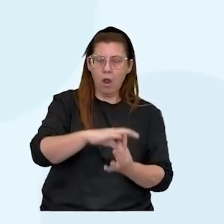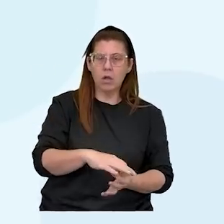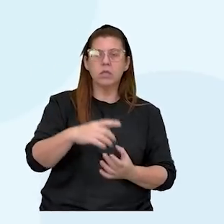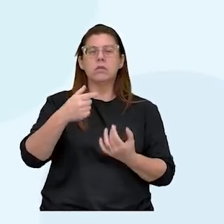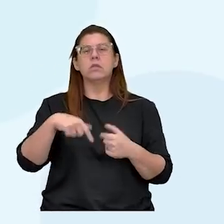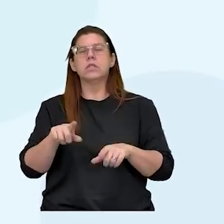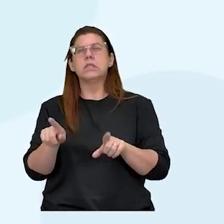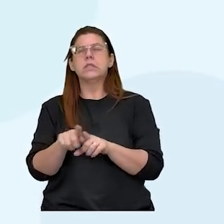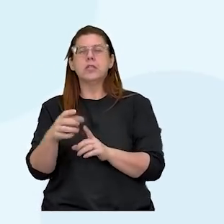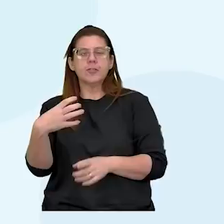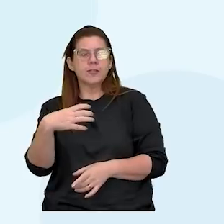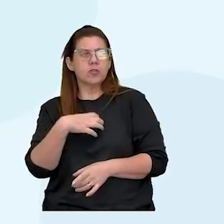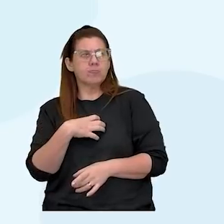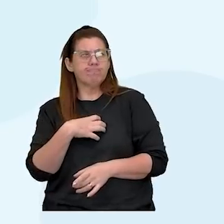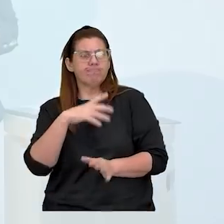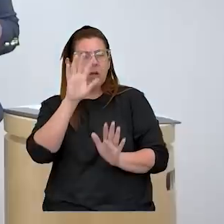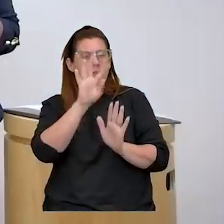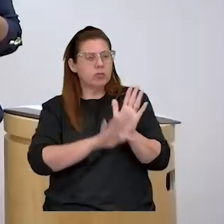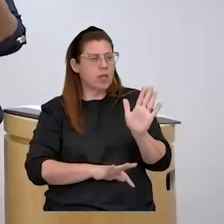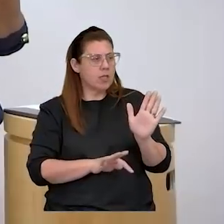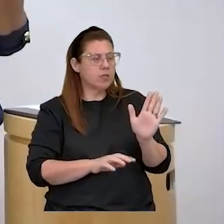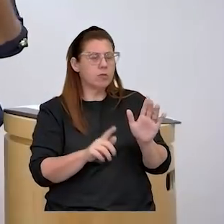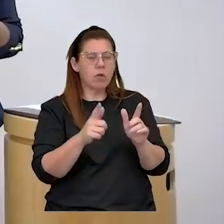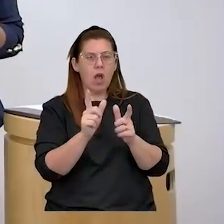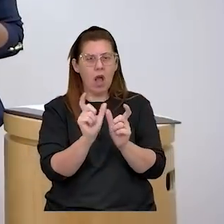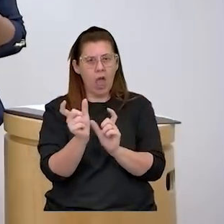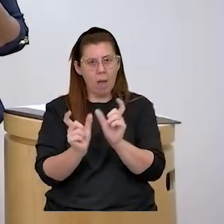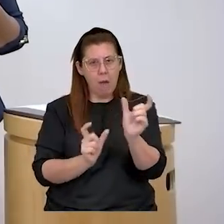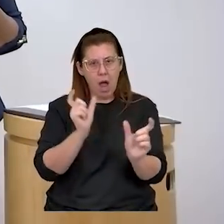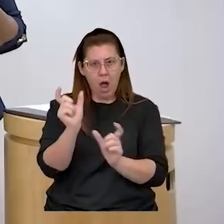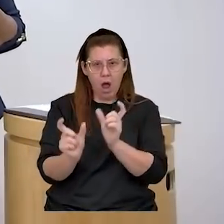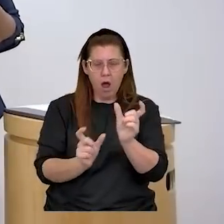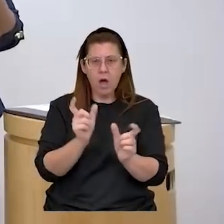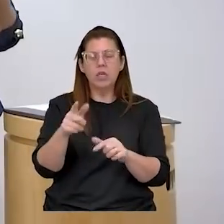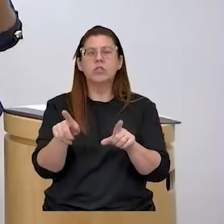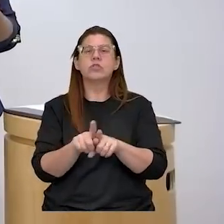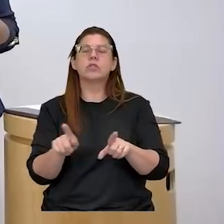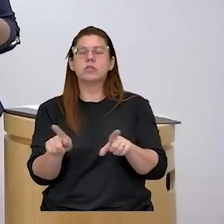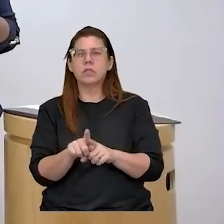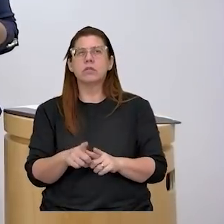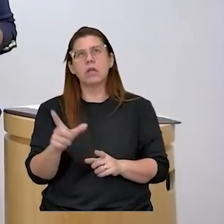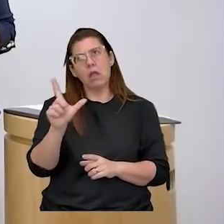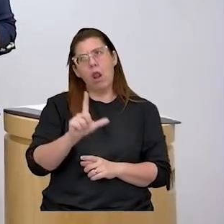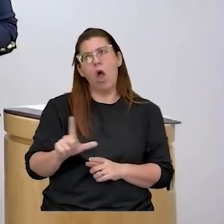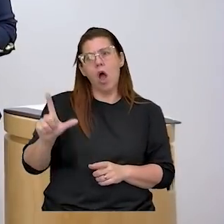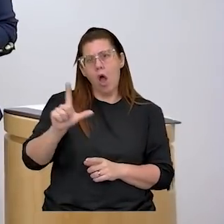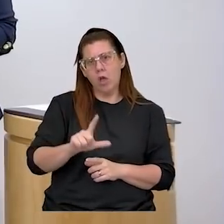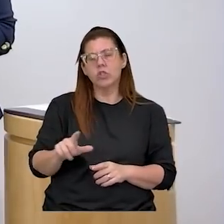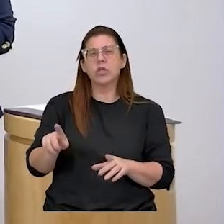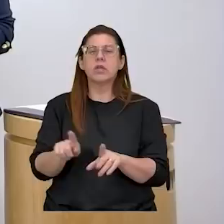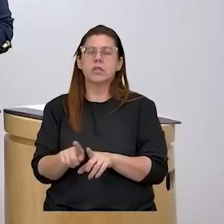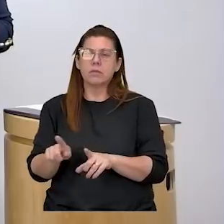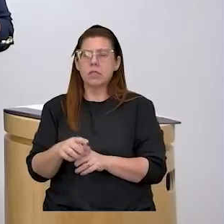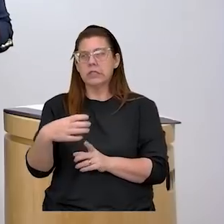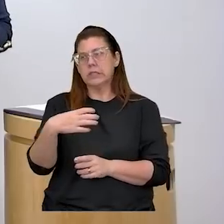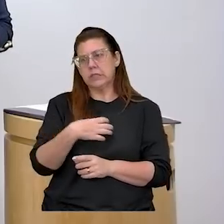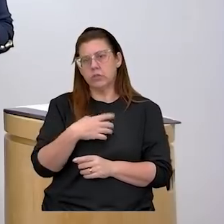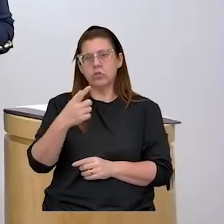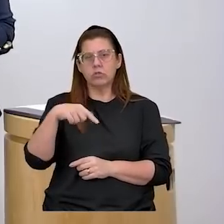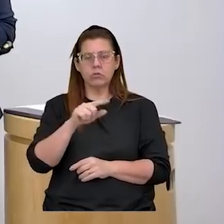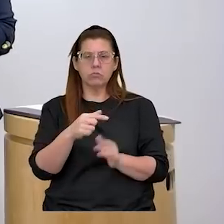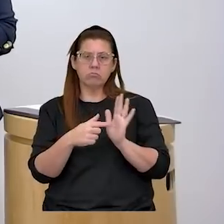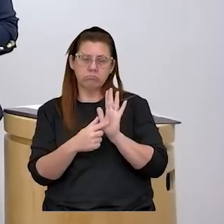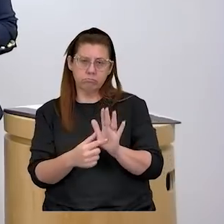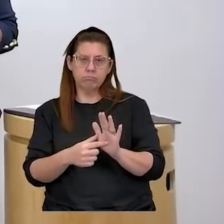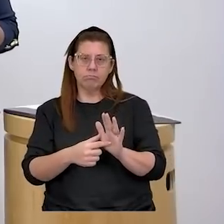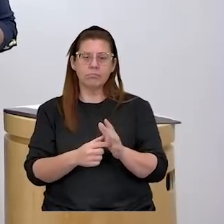da harmonia no texto e na parte gramatical, que um texto tem que ter coeso, tem que ter lógica, tem que ter sentido. E foi isso que nós vimos.